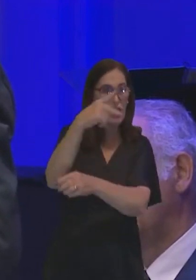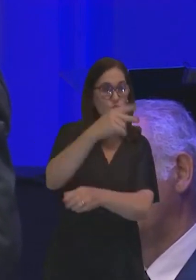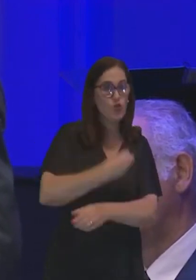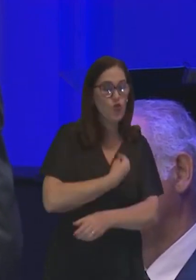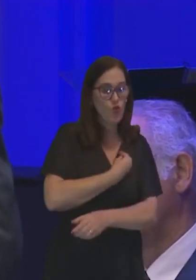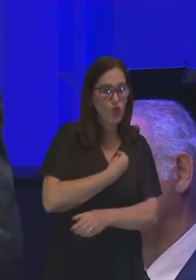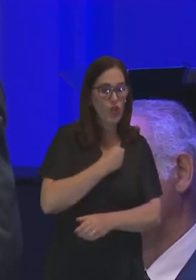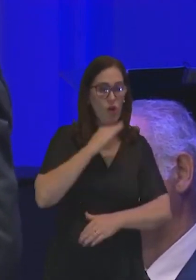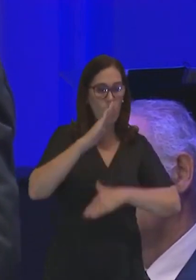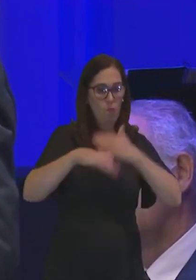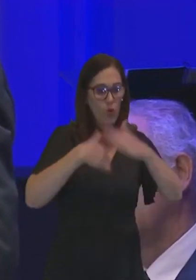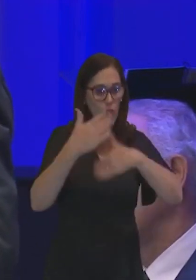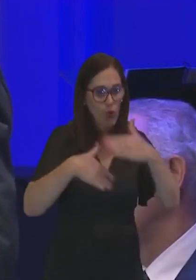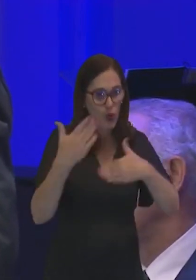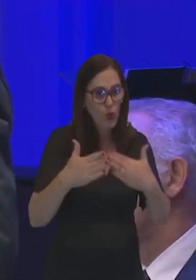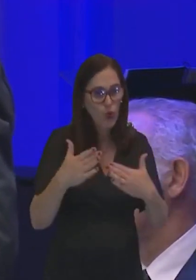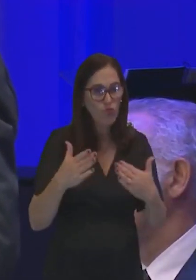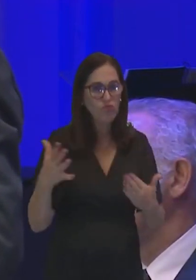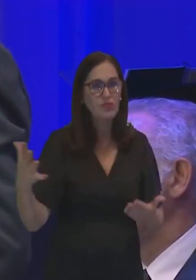possa produzir.